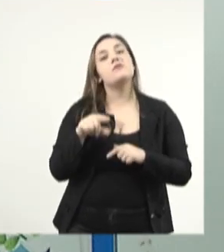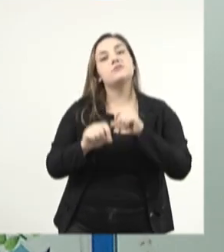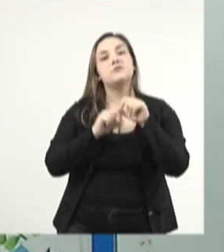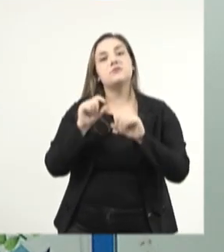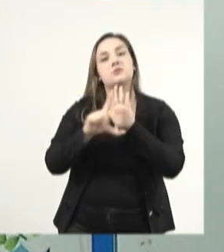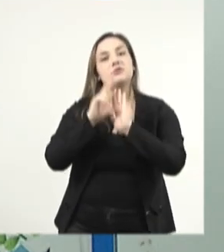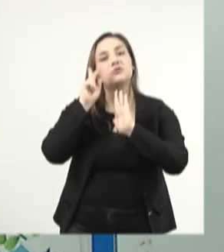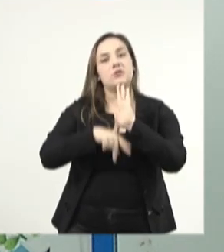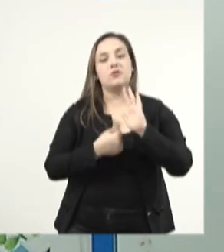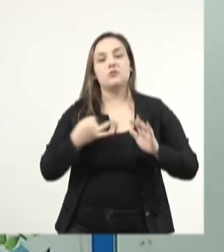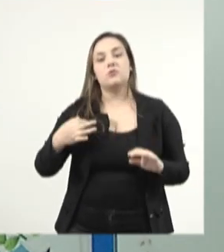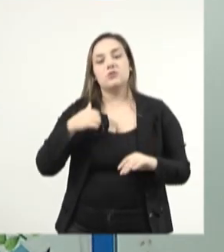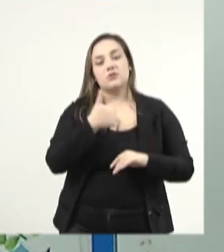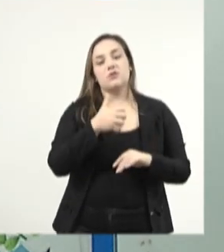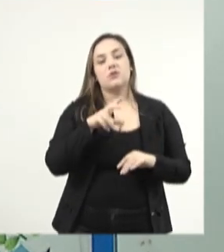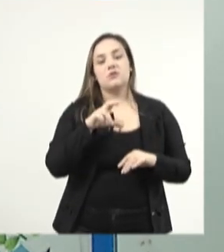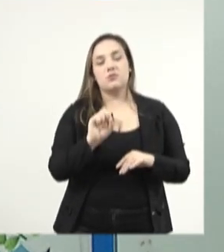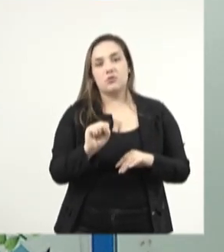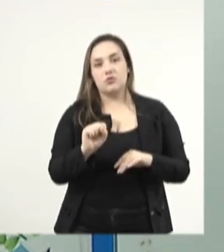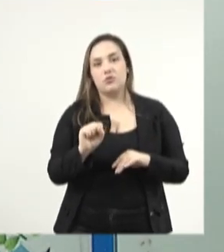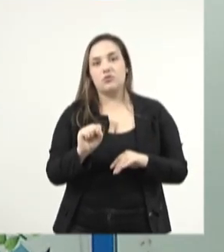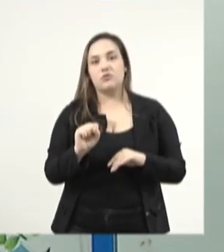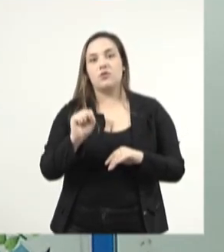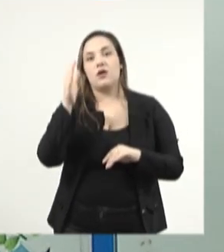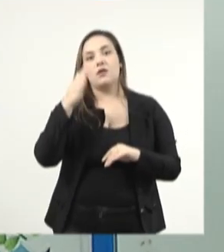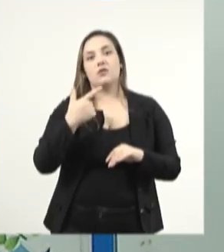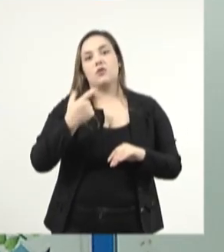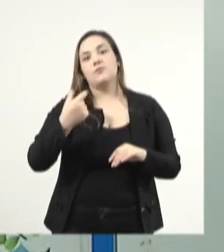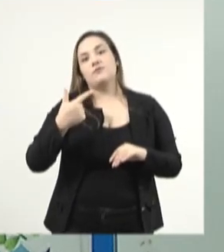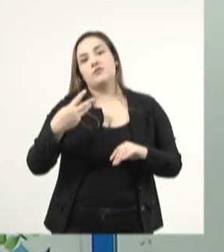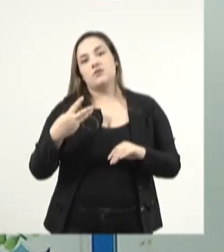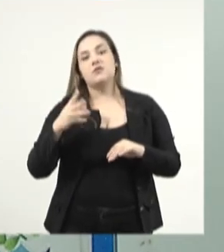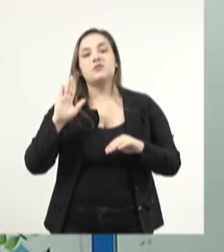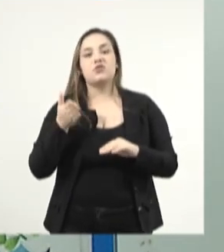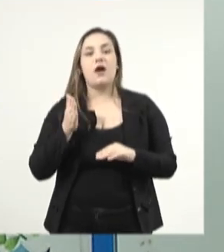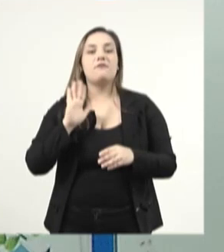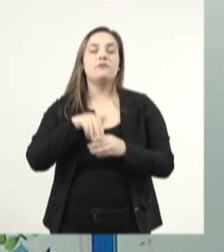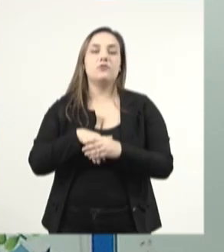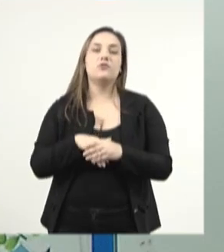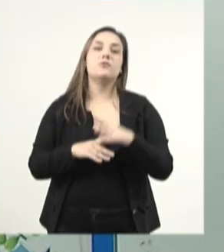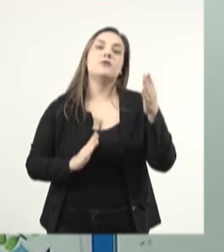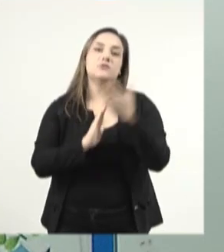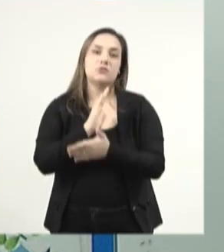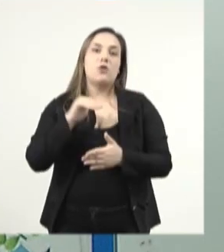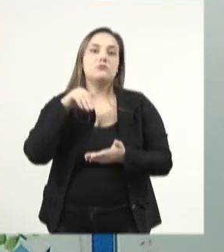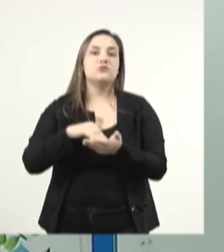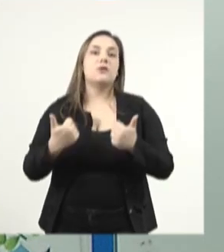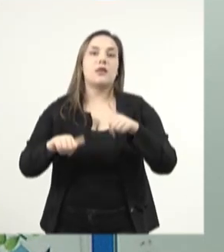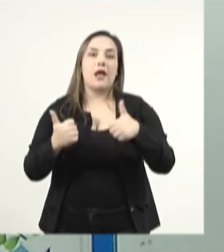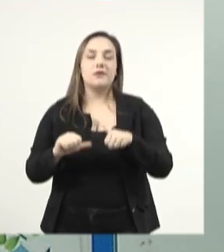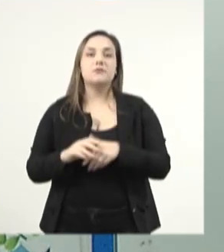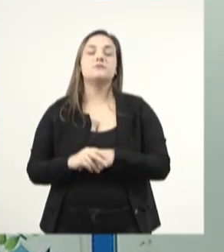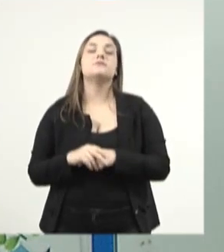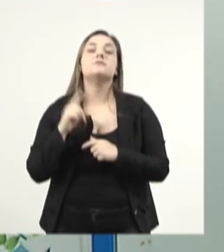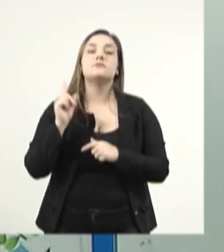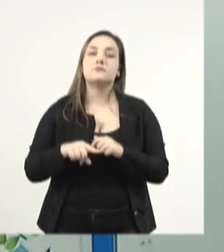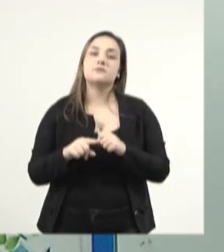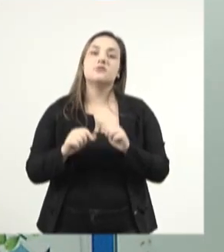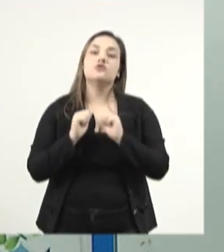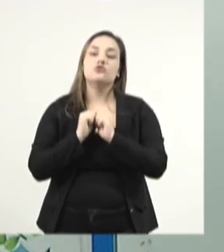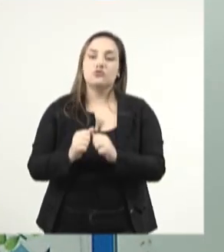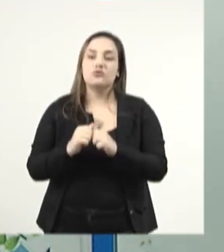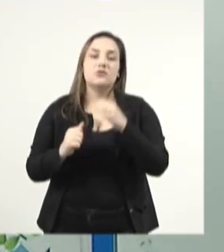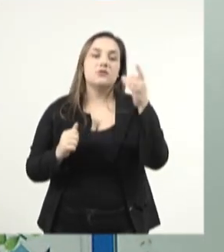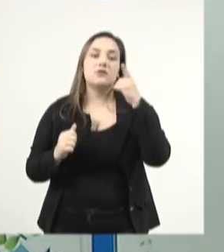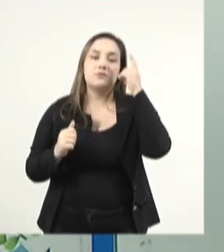projeto de lei de número 158 de 2023, matéria que foi discutida, votada e aprovada em sua redação final, projeto com autoria do